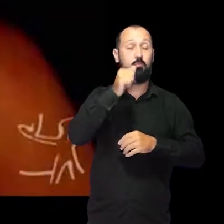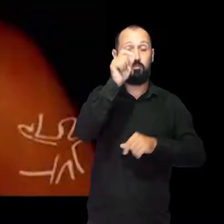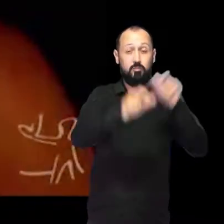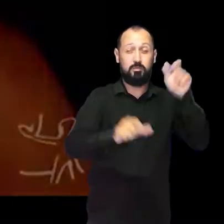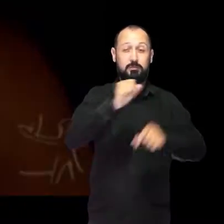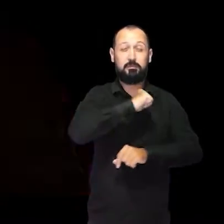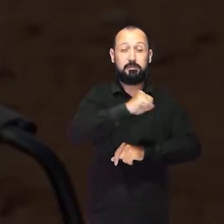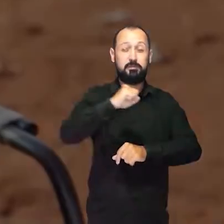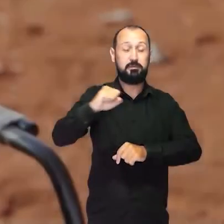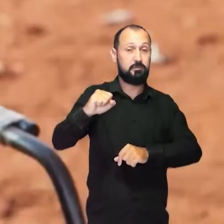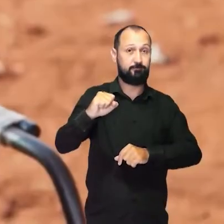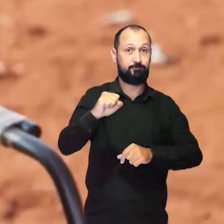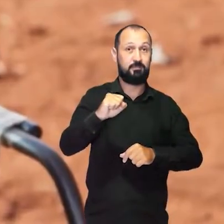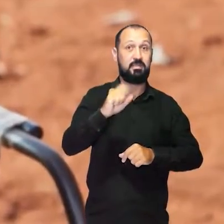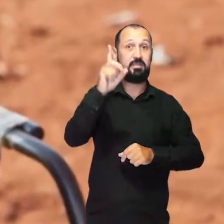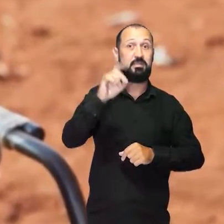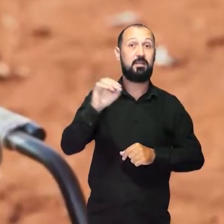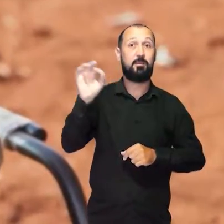mulheres.